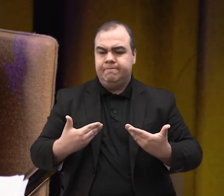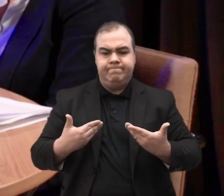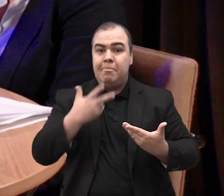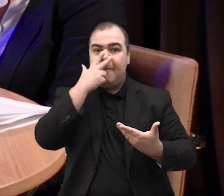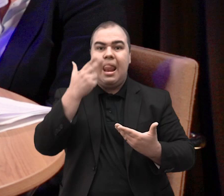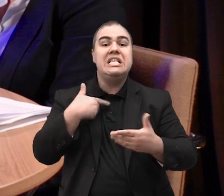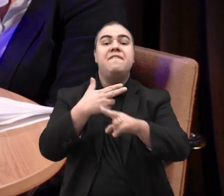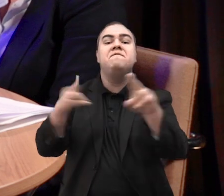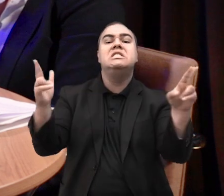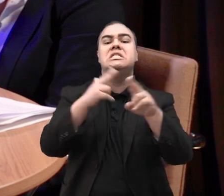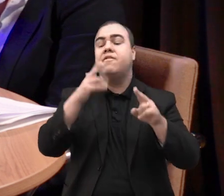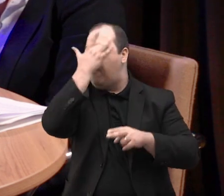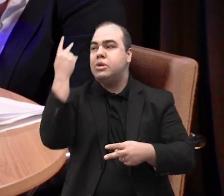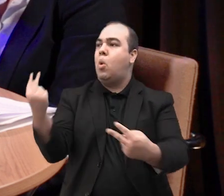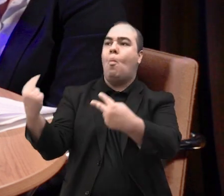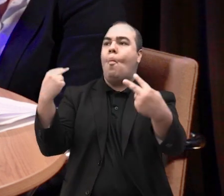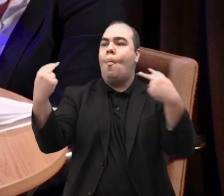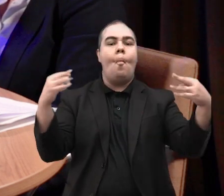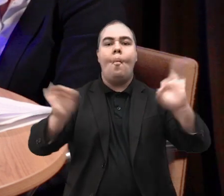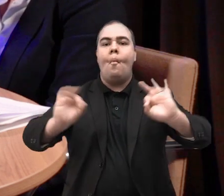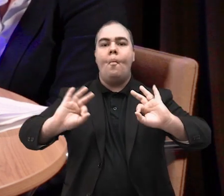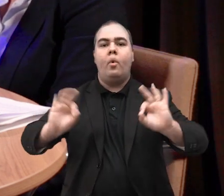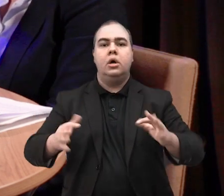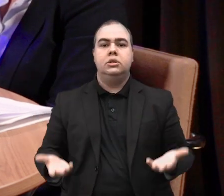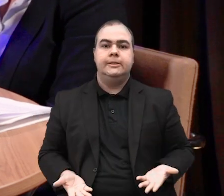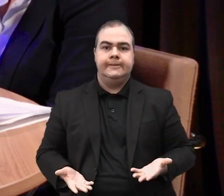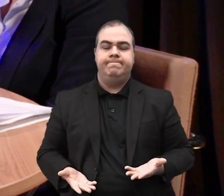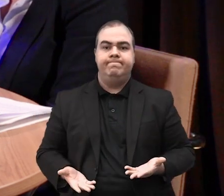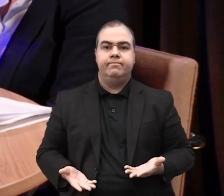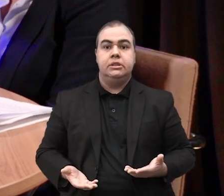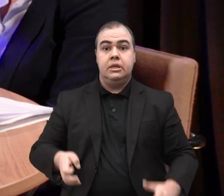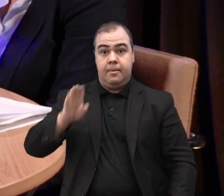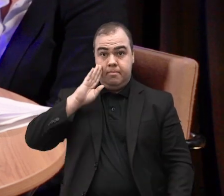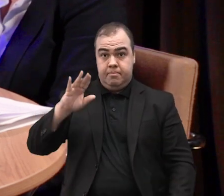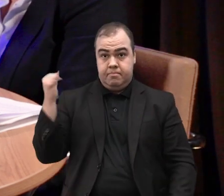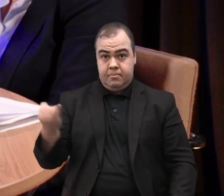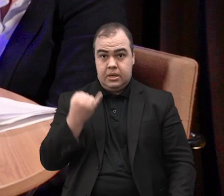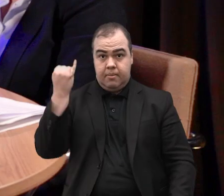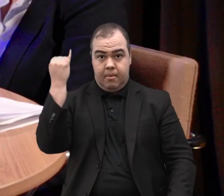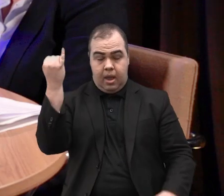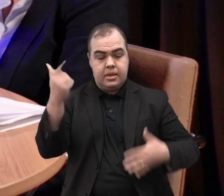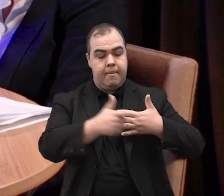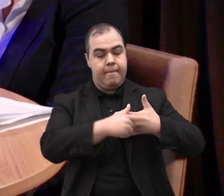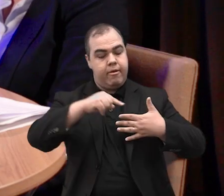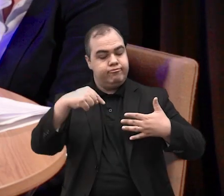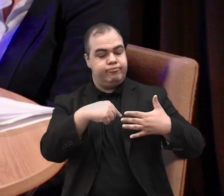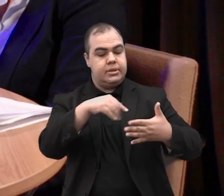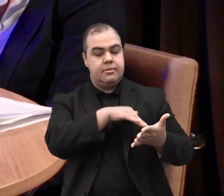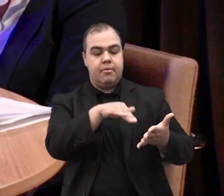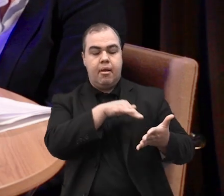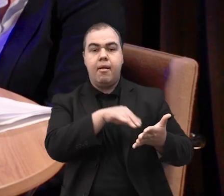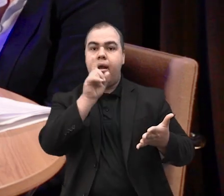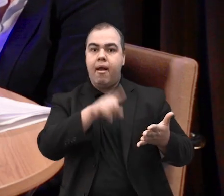elas estão totalmente invisíveis e acho que um dos principais papéis da nossa secretaria as chamar atenção